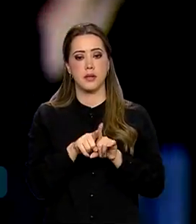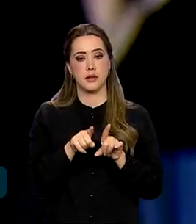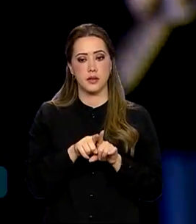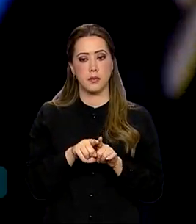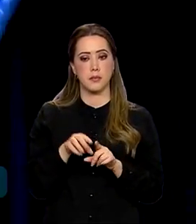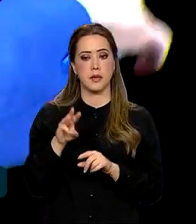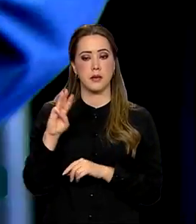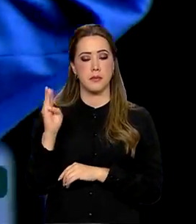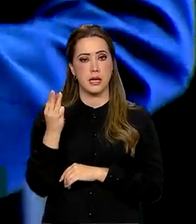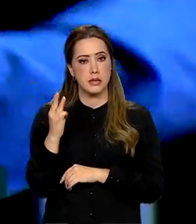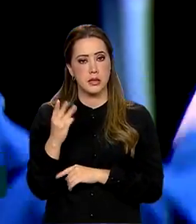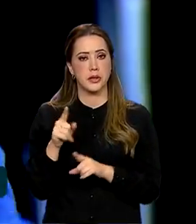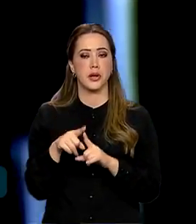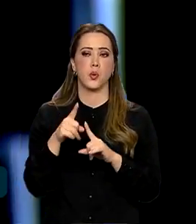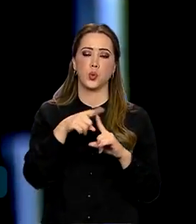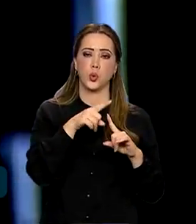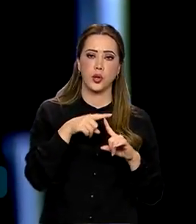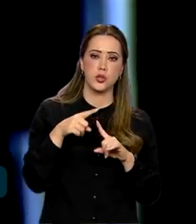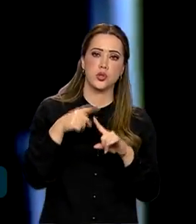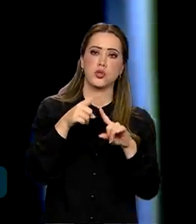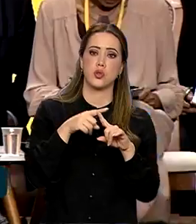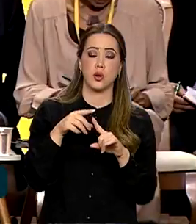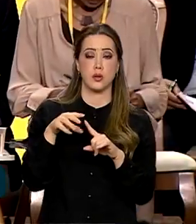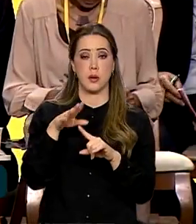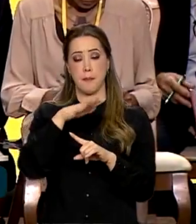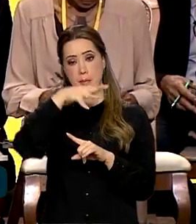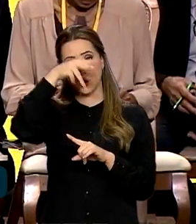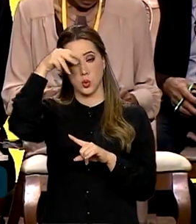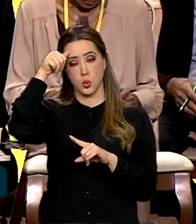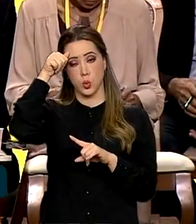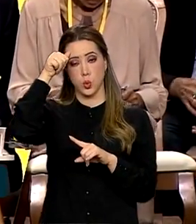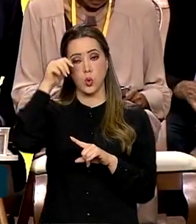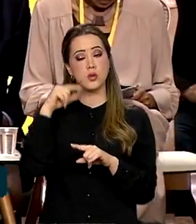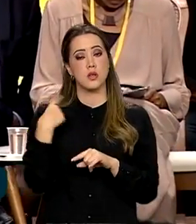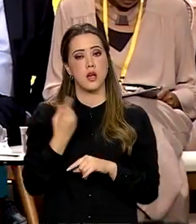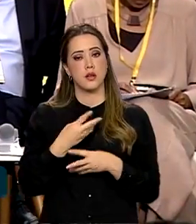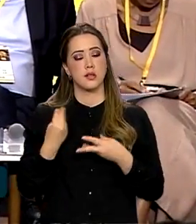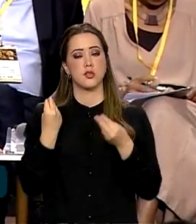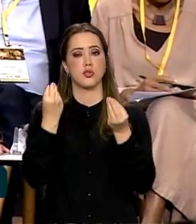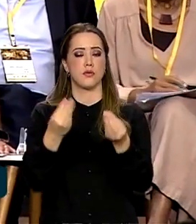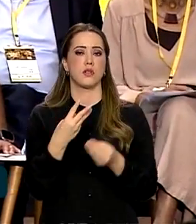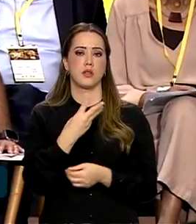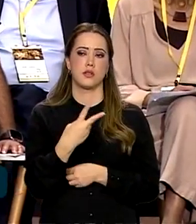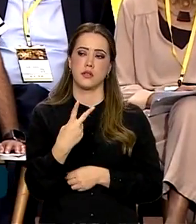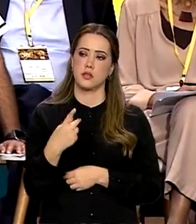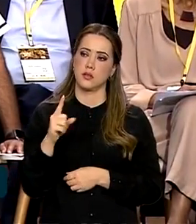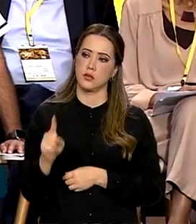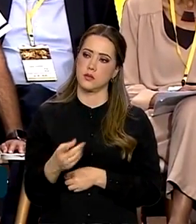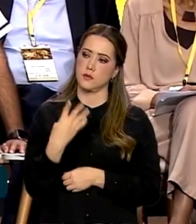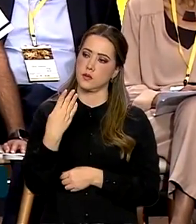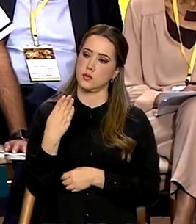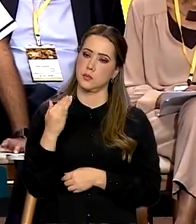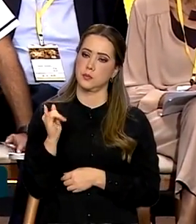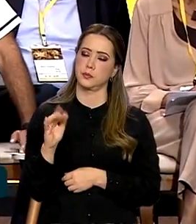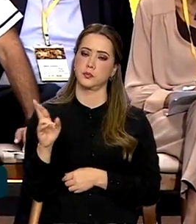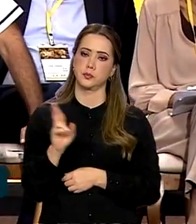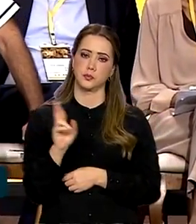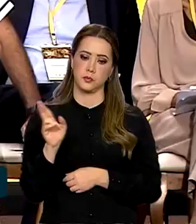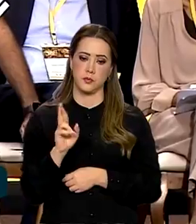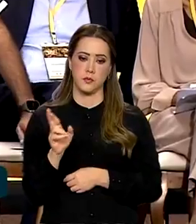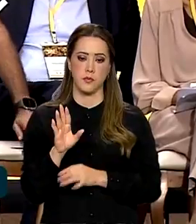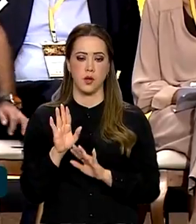parte do Tocantins e do Mato Grosso. Nós estamos colocando 32,4 bilhões de